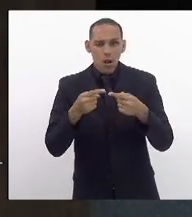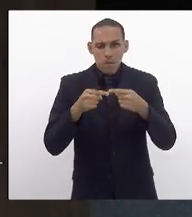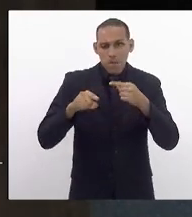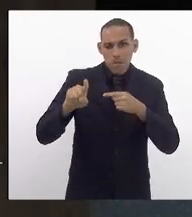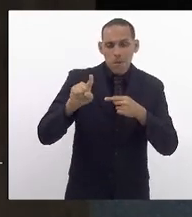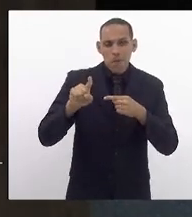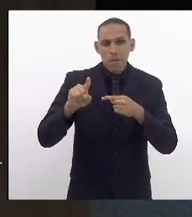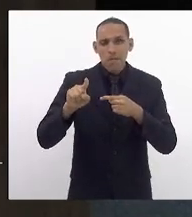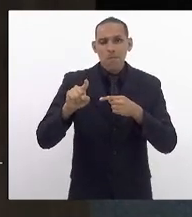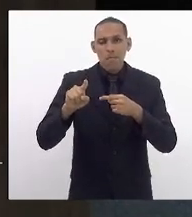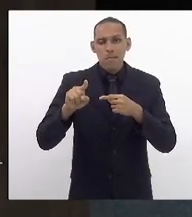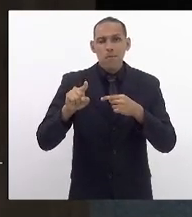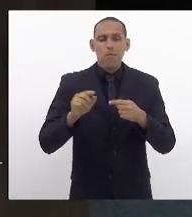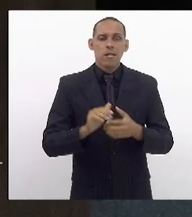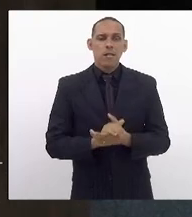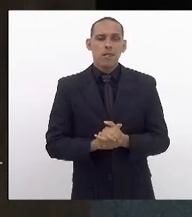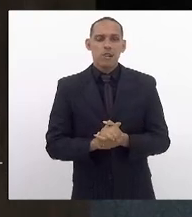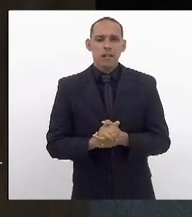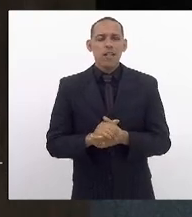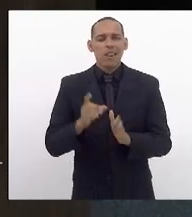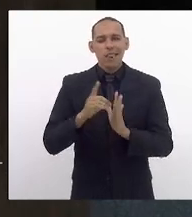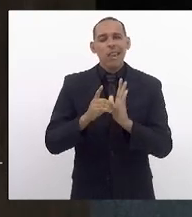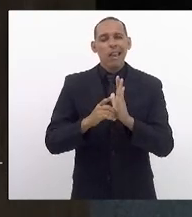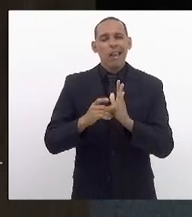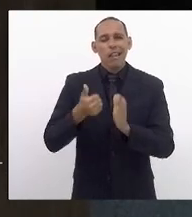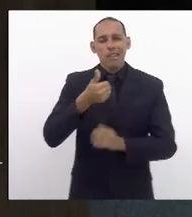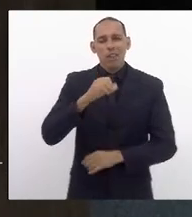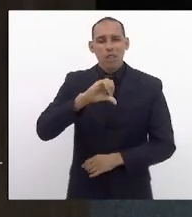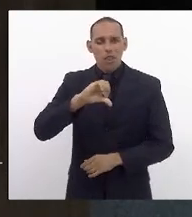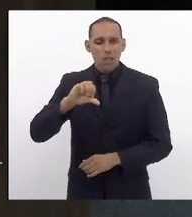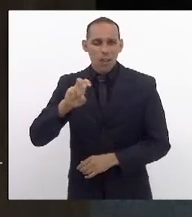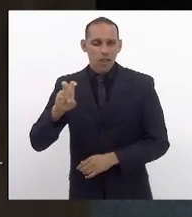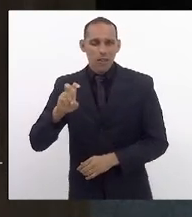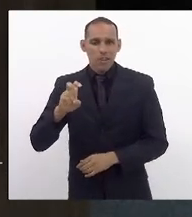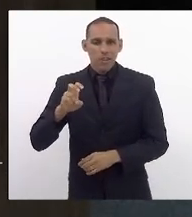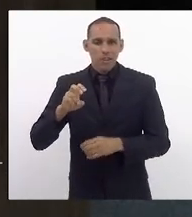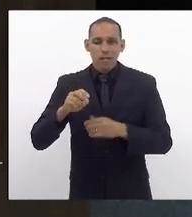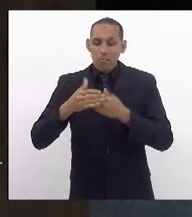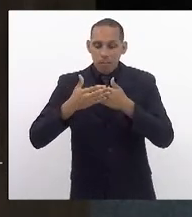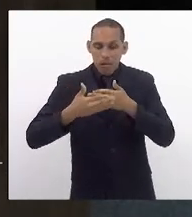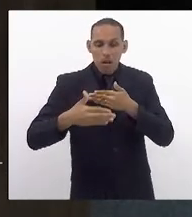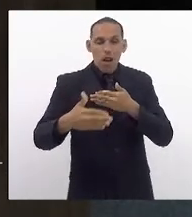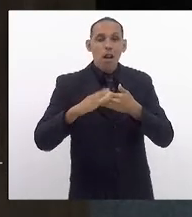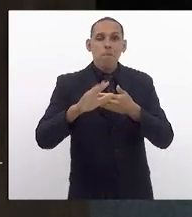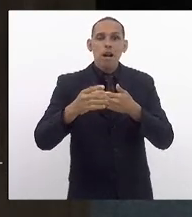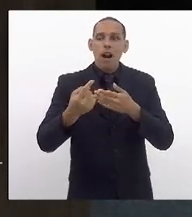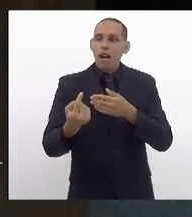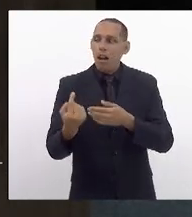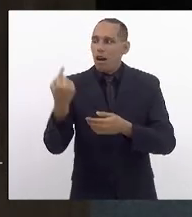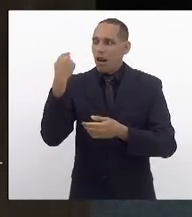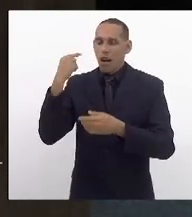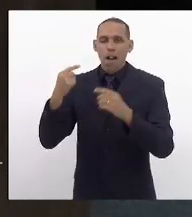95 fossem somente para a frente, não tivesse efeitos